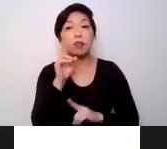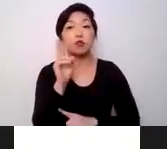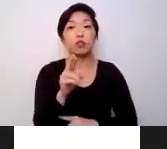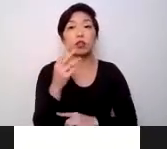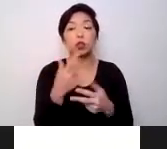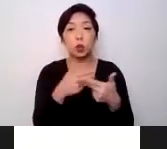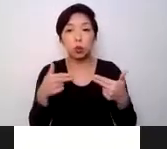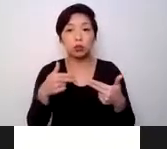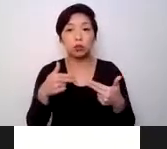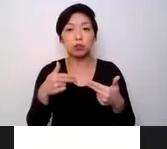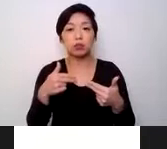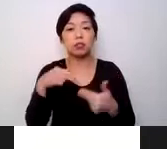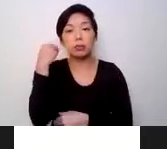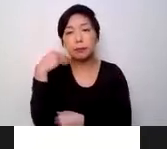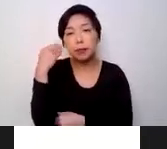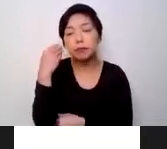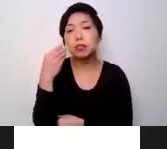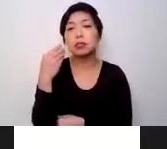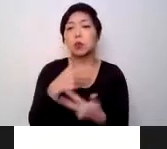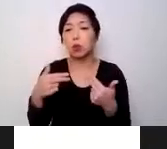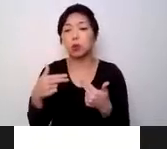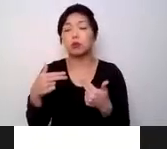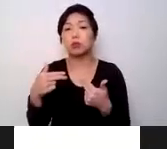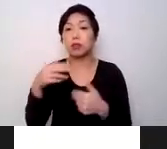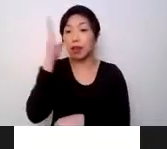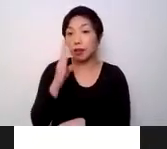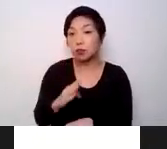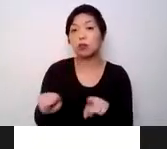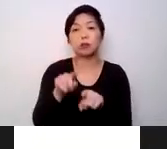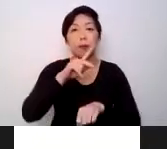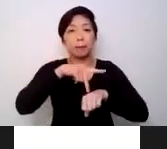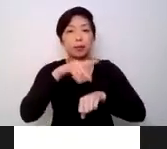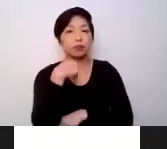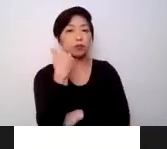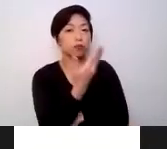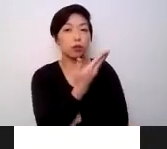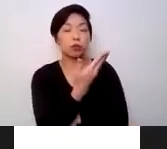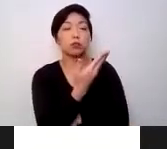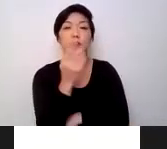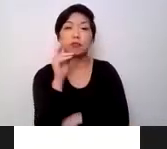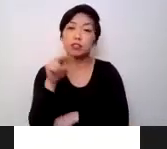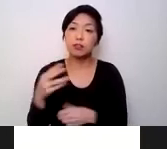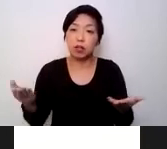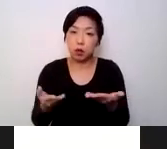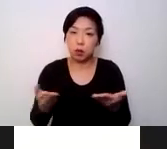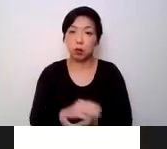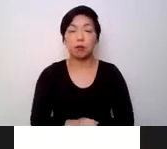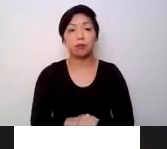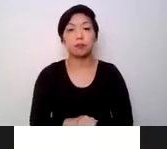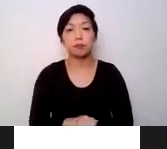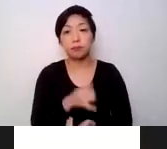experimentações ali nacionais e internacionais que a gente vai ver um pouquinho agora então